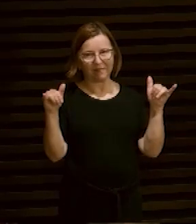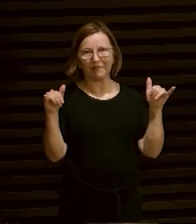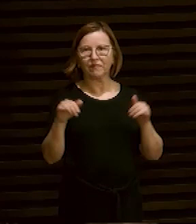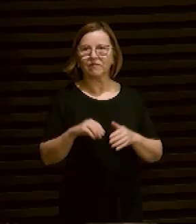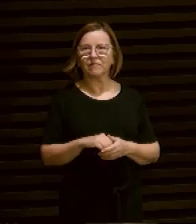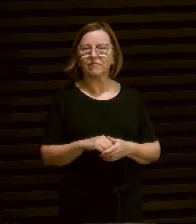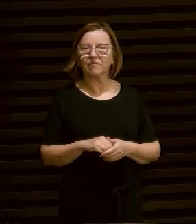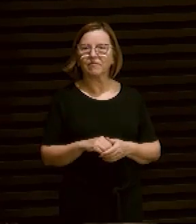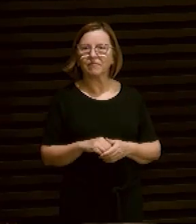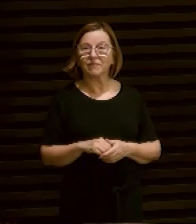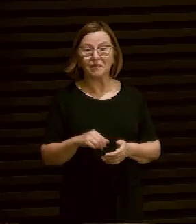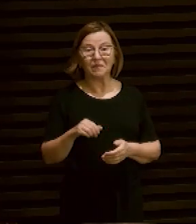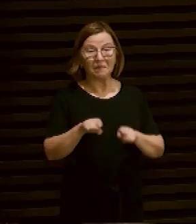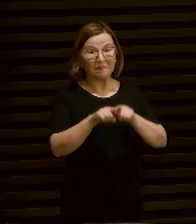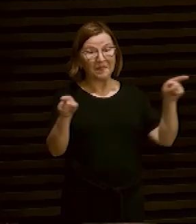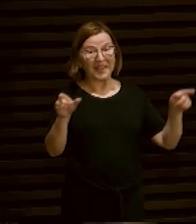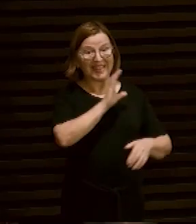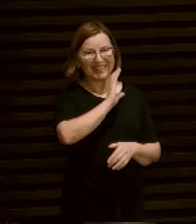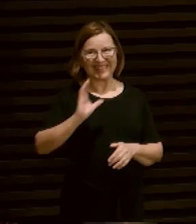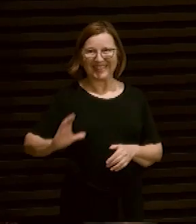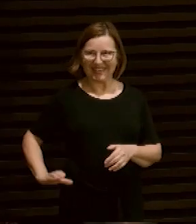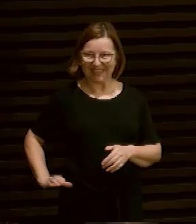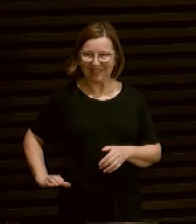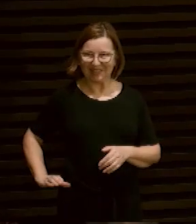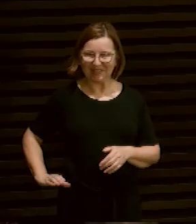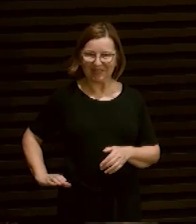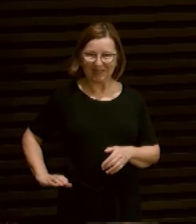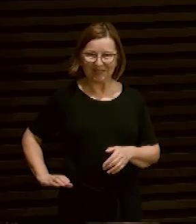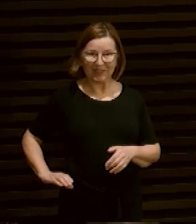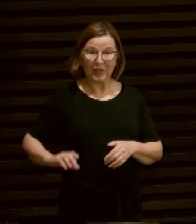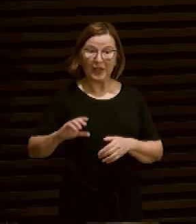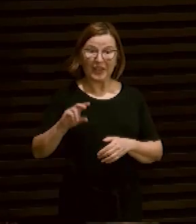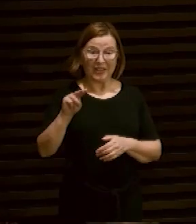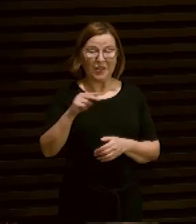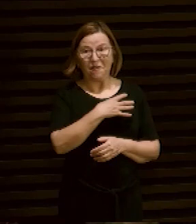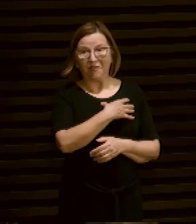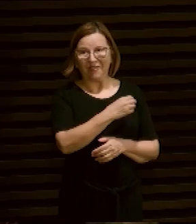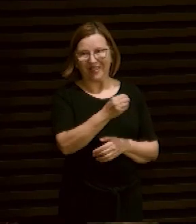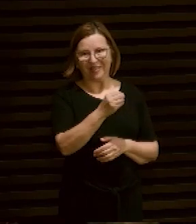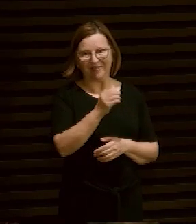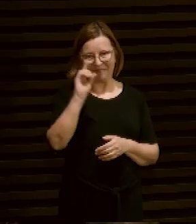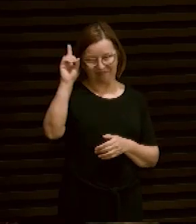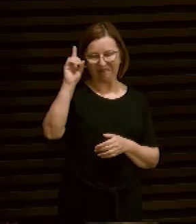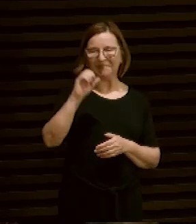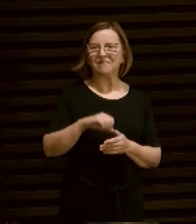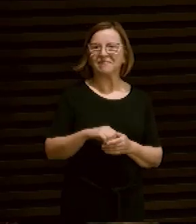Agora ele vai dizer, Cristo, porém, como filho,